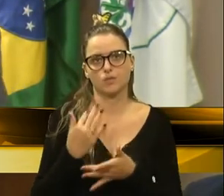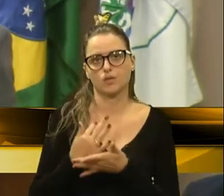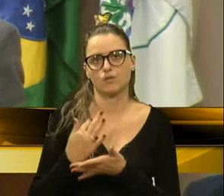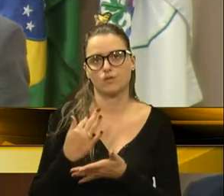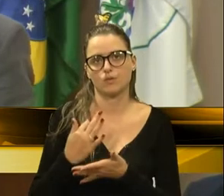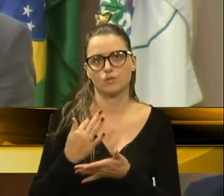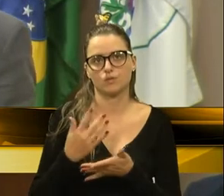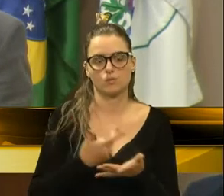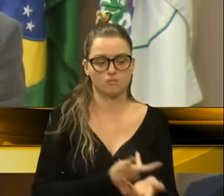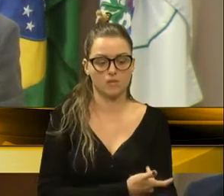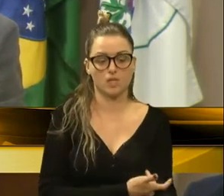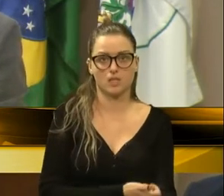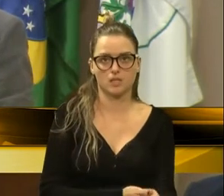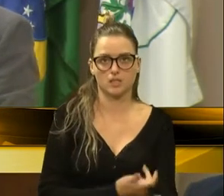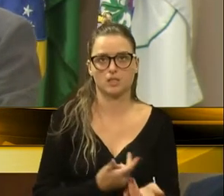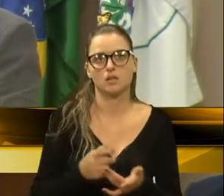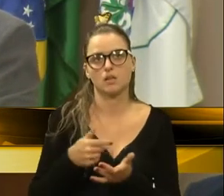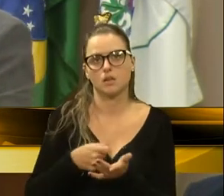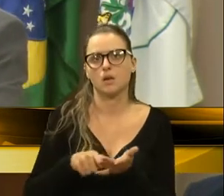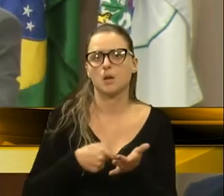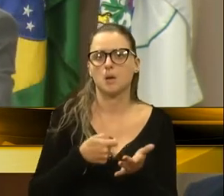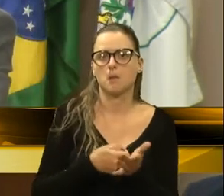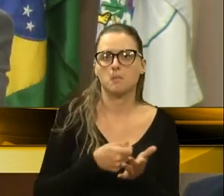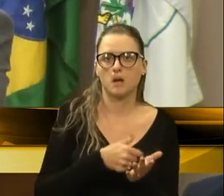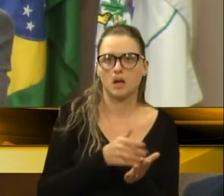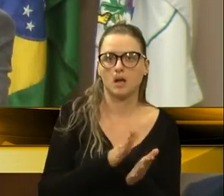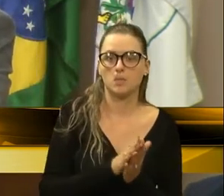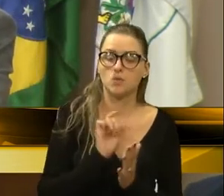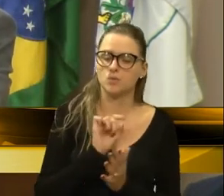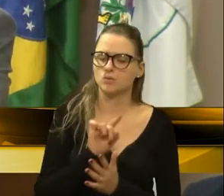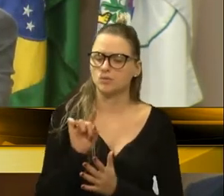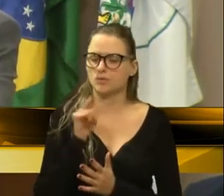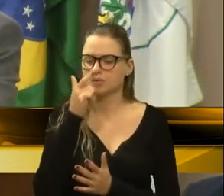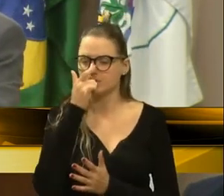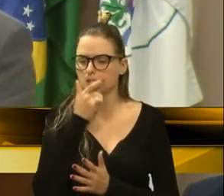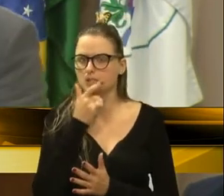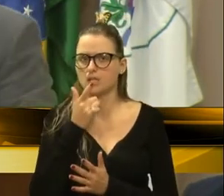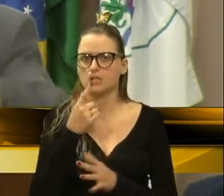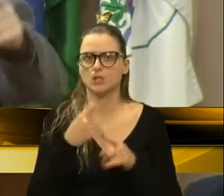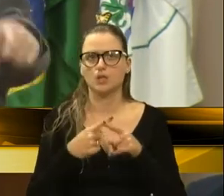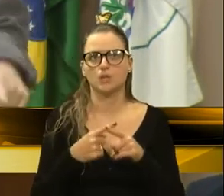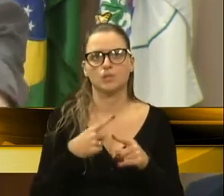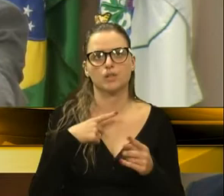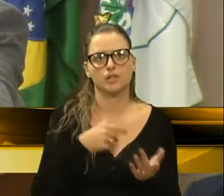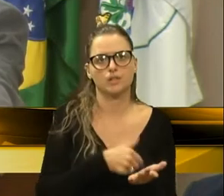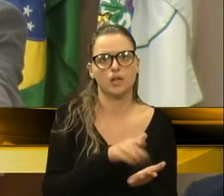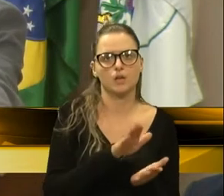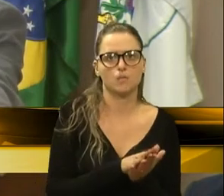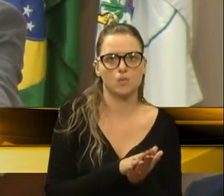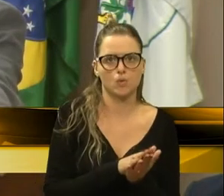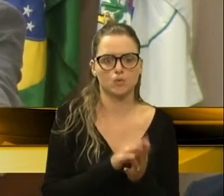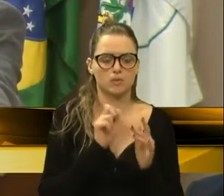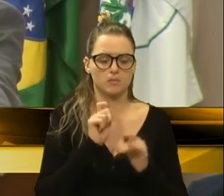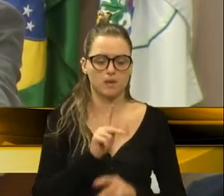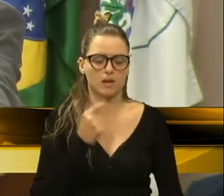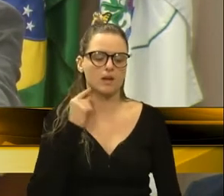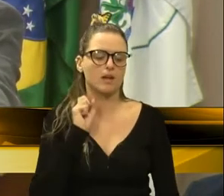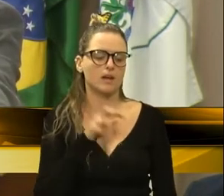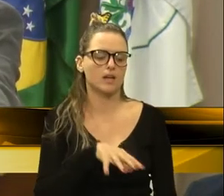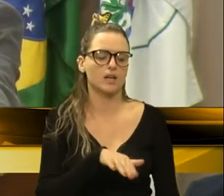esses exames, pagar uma multinha, né? O que os senhores acham? Porque aqui em Caxias tem multa até para quem joga papel no chão.